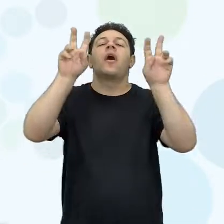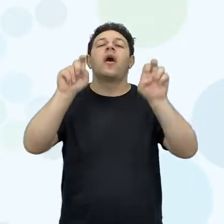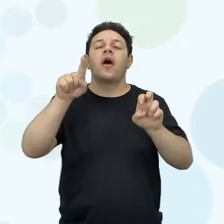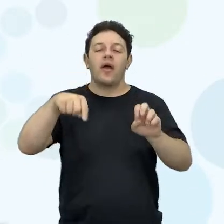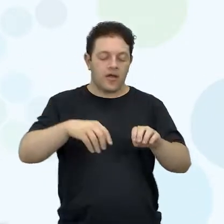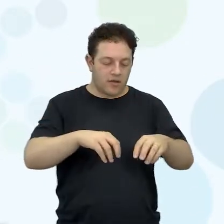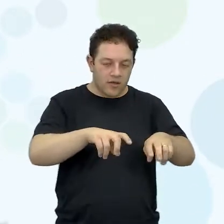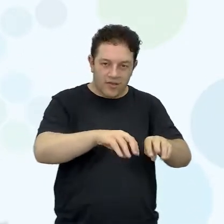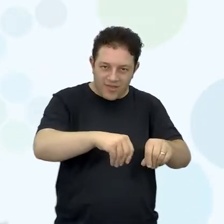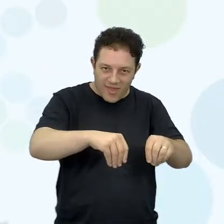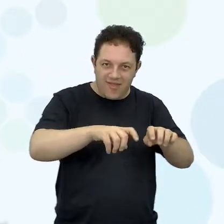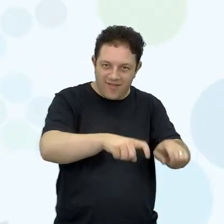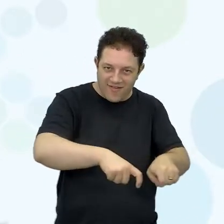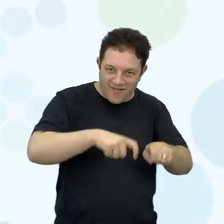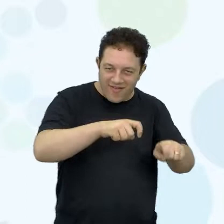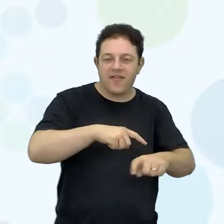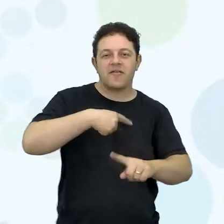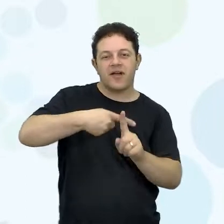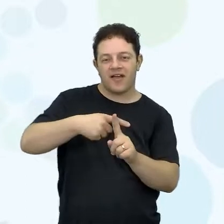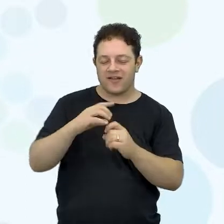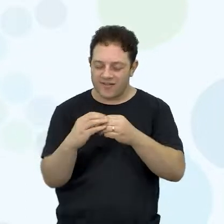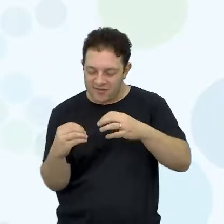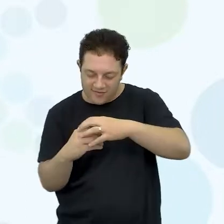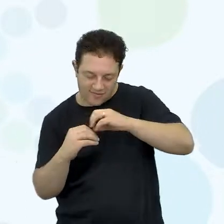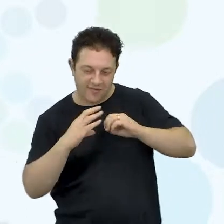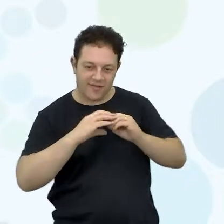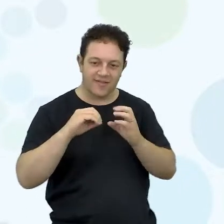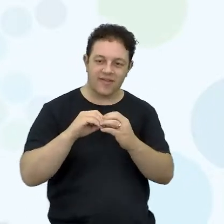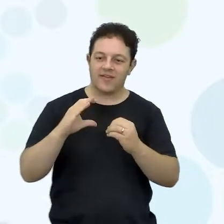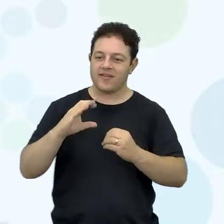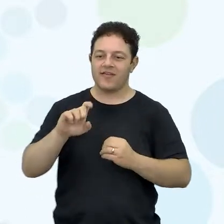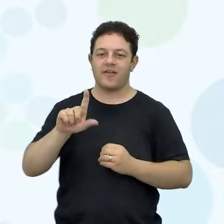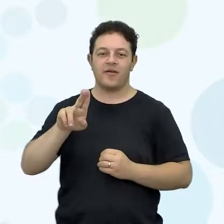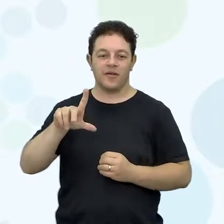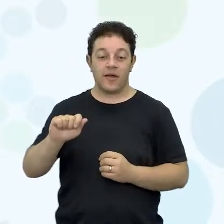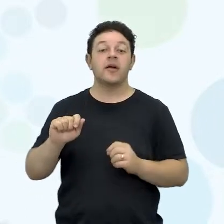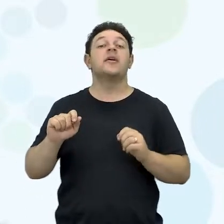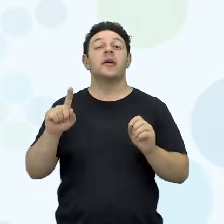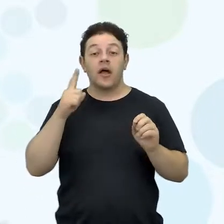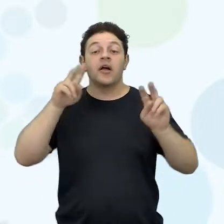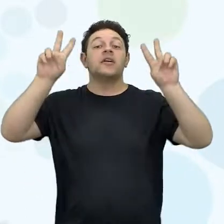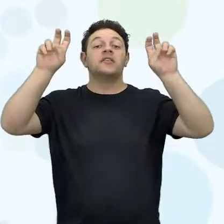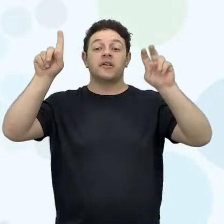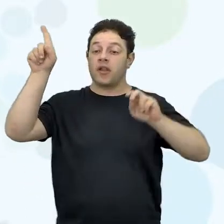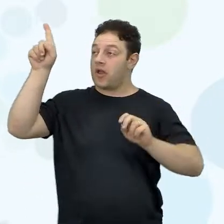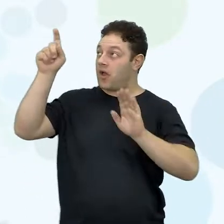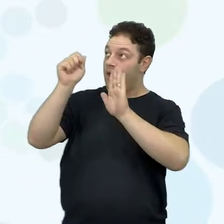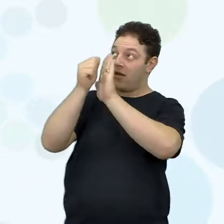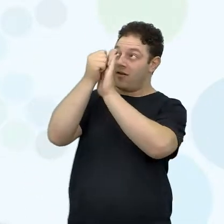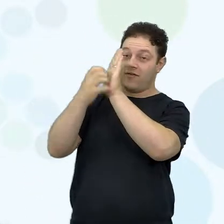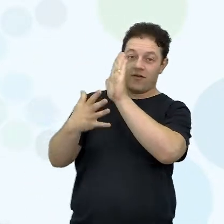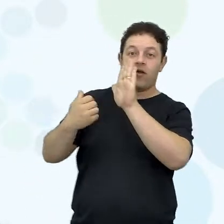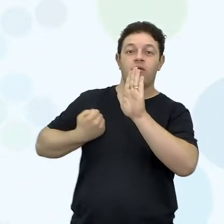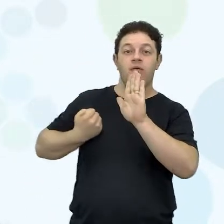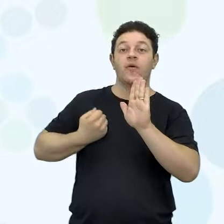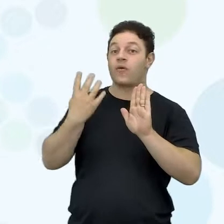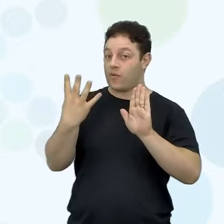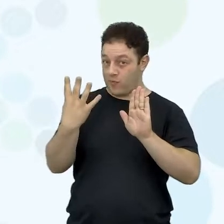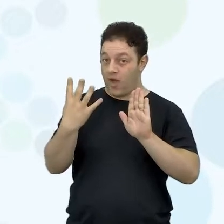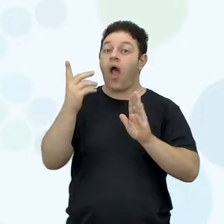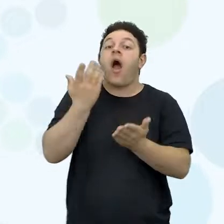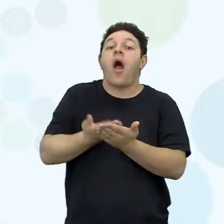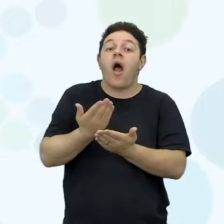tá aparecendo bonitinho para você o título da nossa aula. Estamos na atividade 4, na aula 4